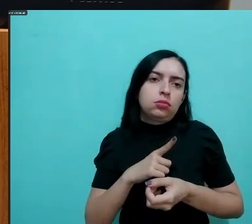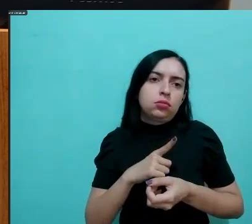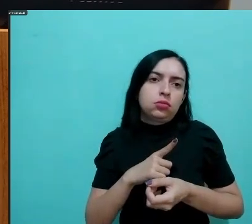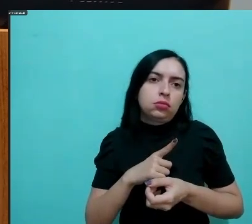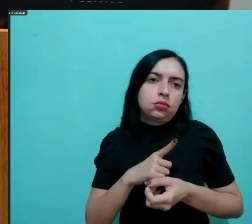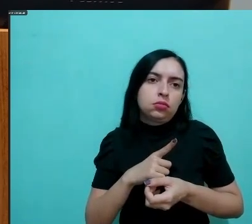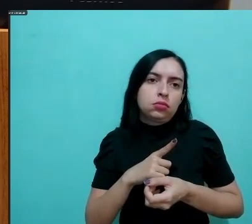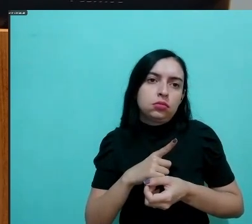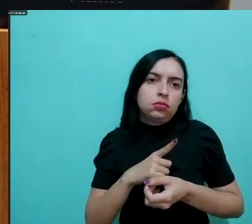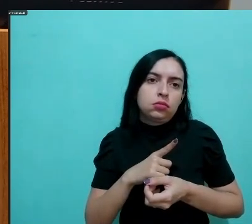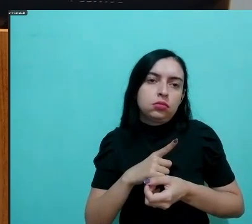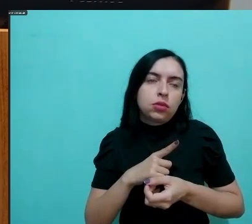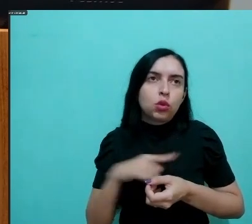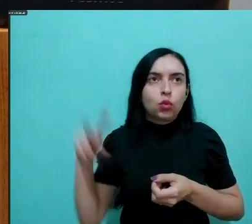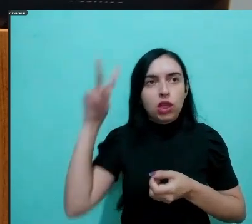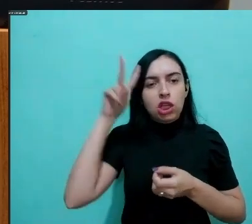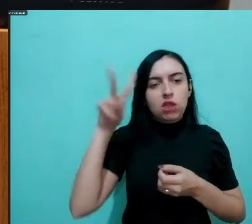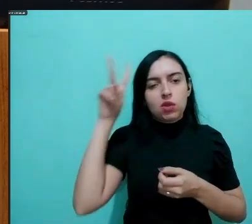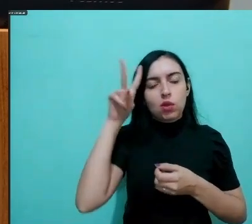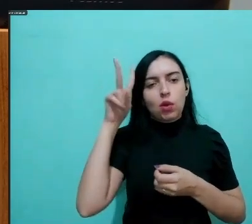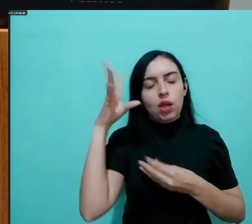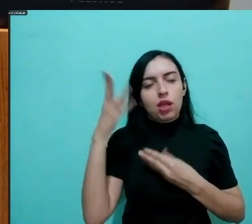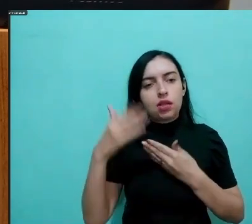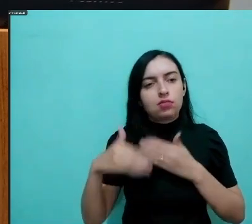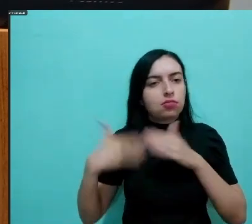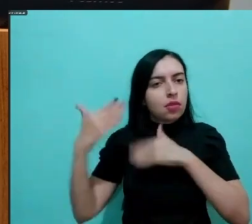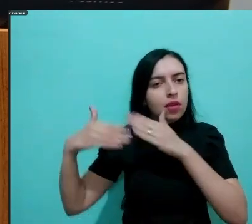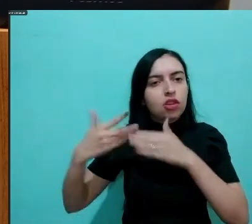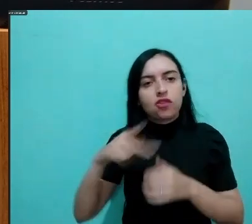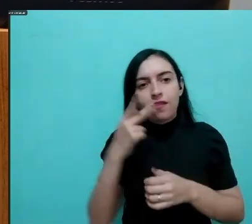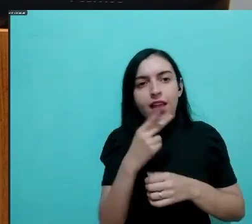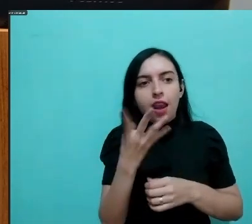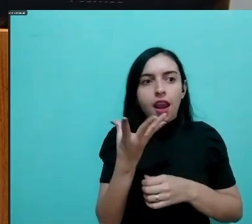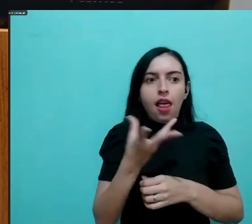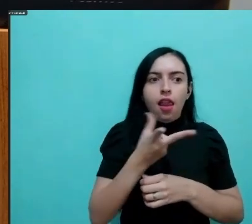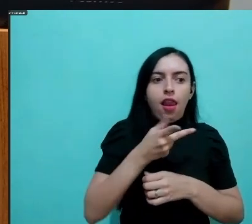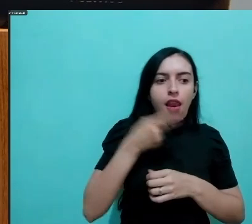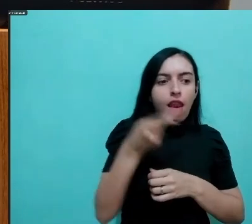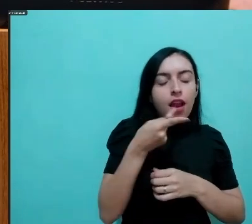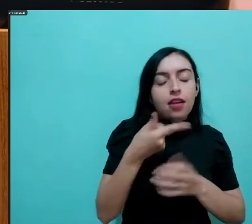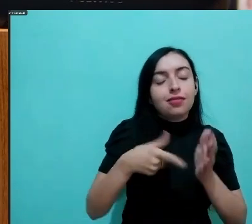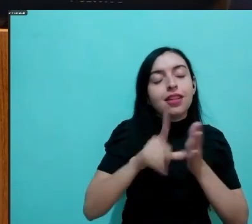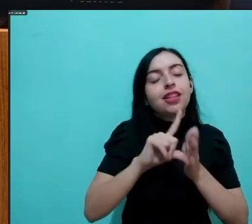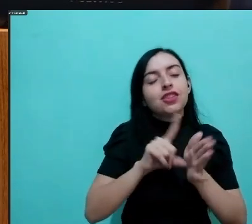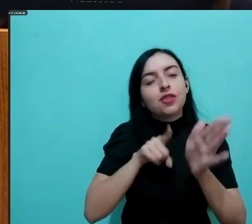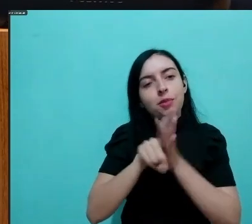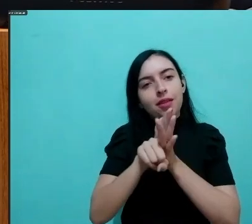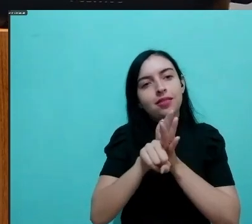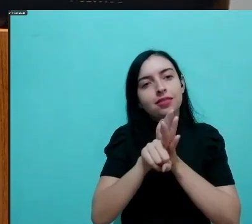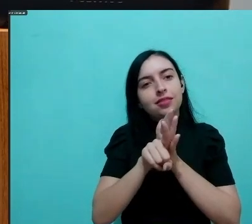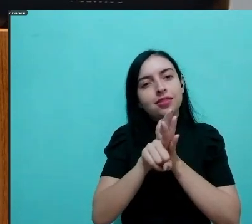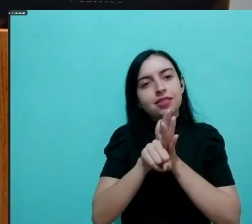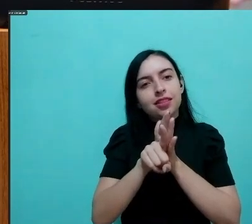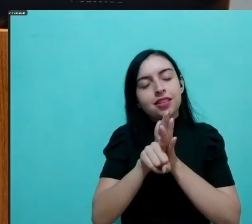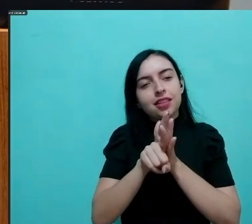vamos dizer, um histórico, né, de falar muito, eu antes vou perguntar para a eminente